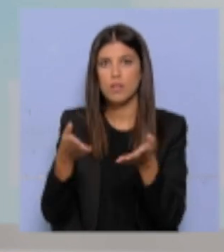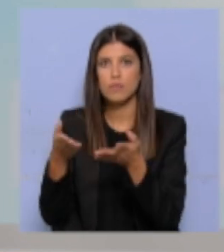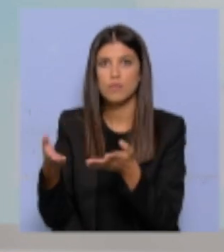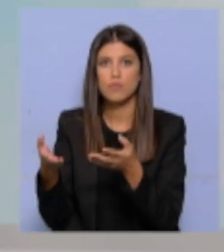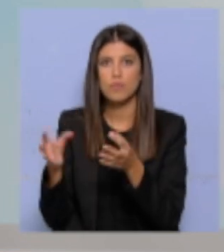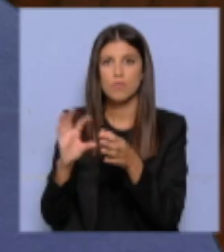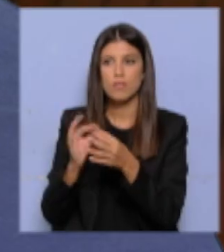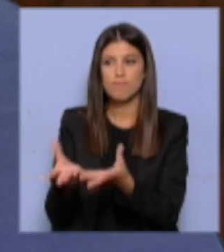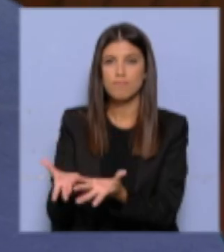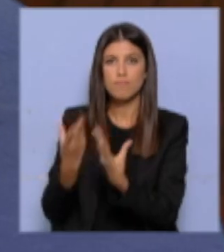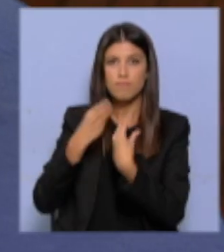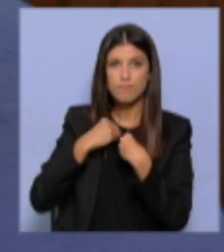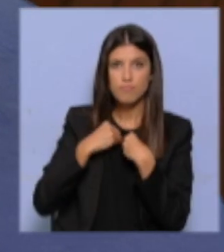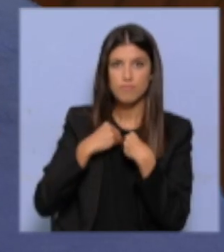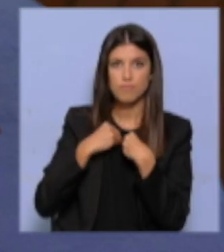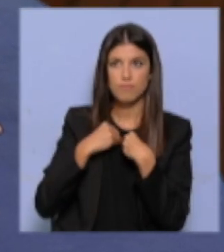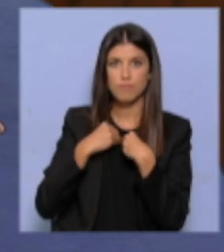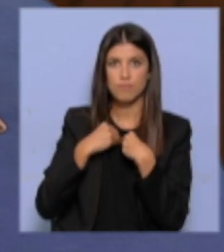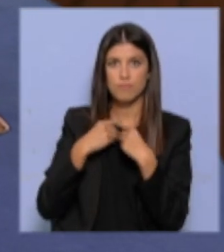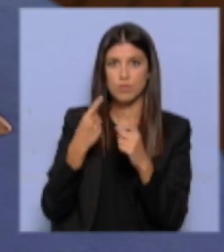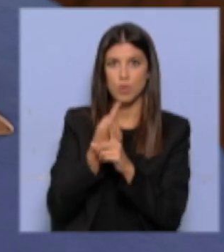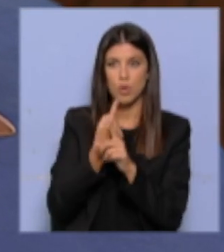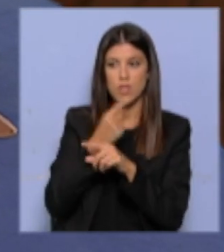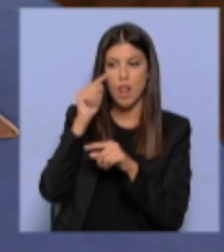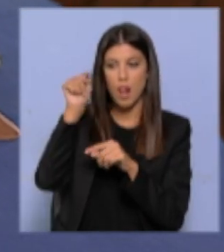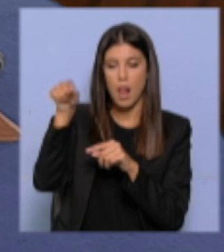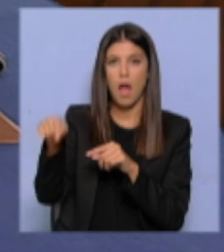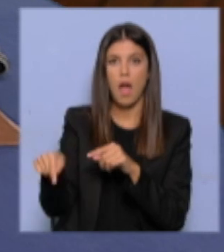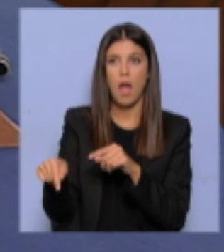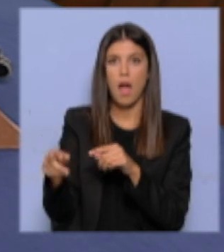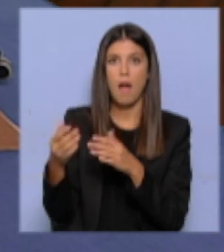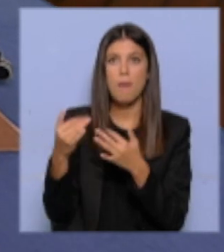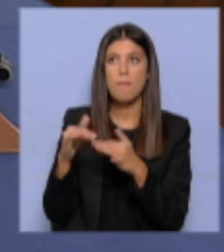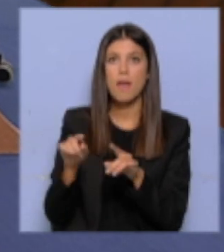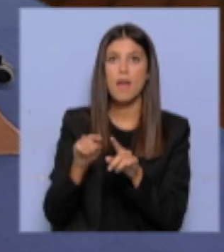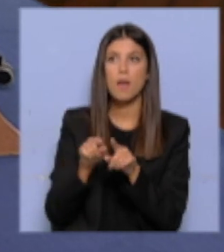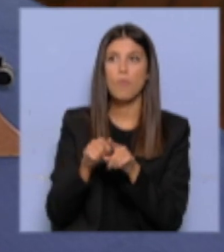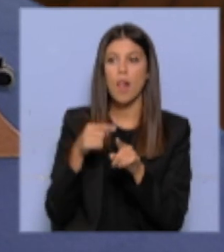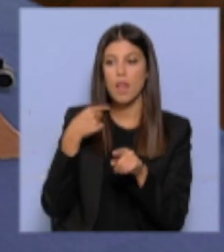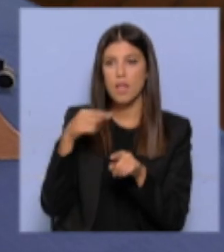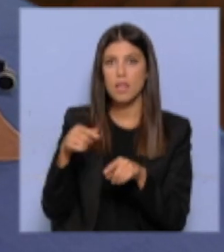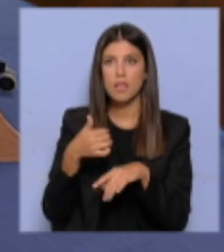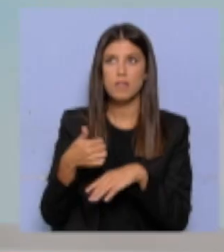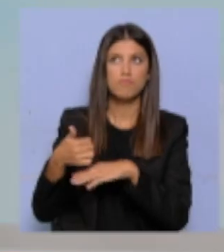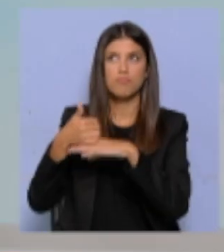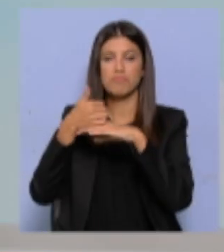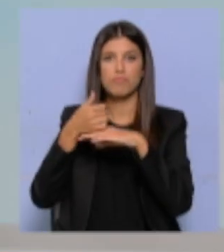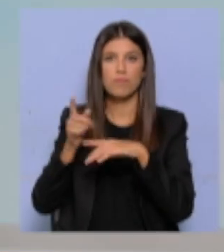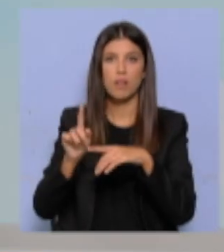periferias. Mas temos que ir não com sobranceria, mas com humildade, aprendendo,